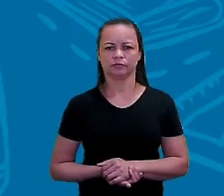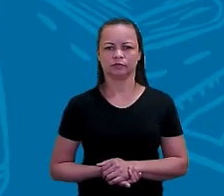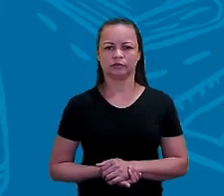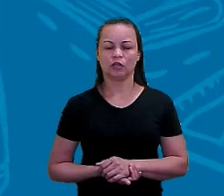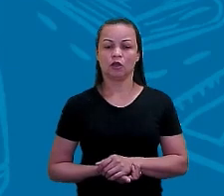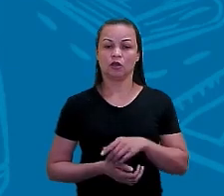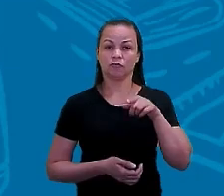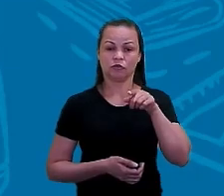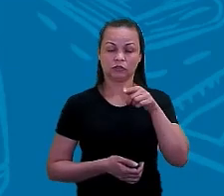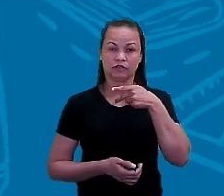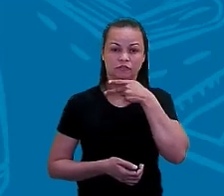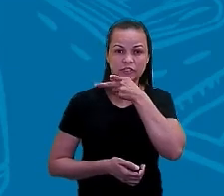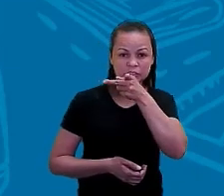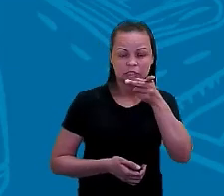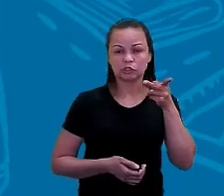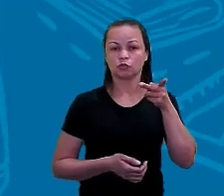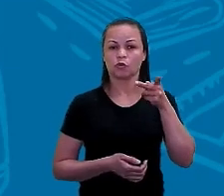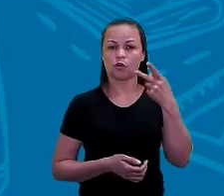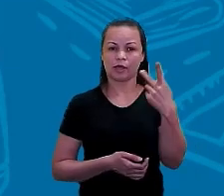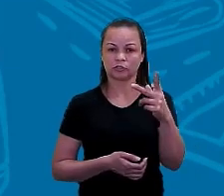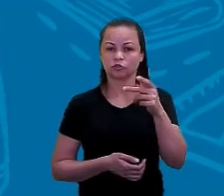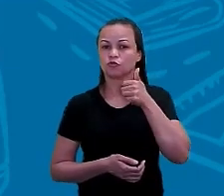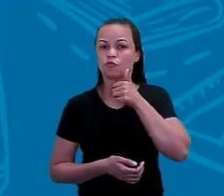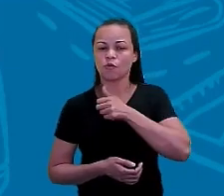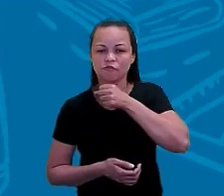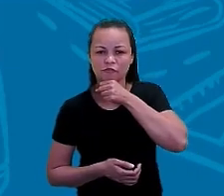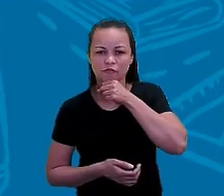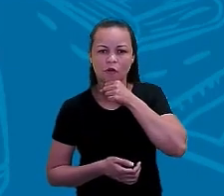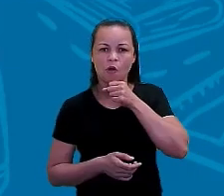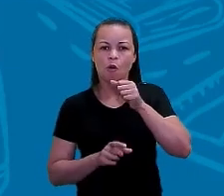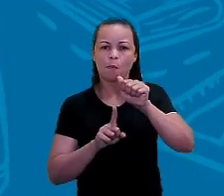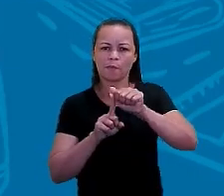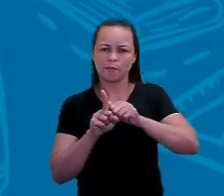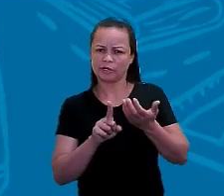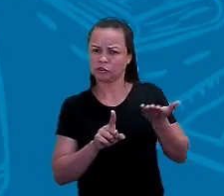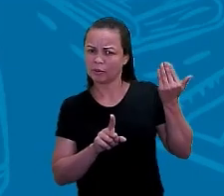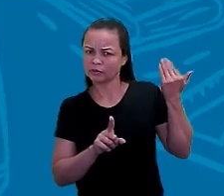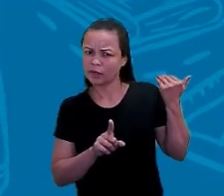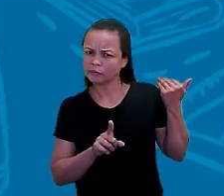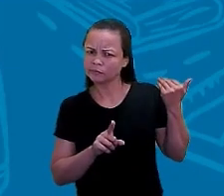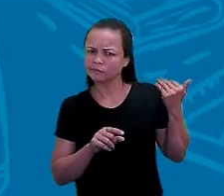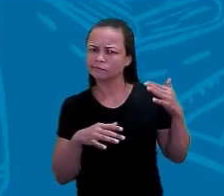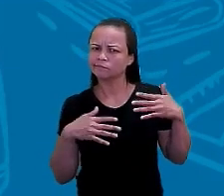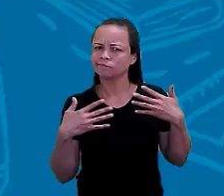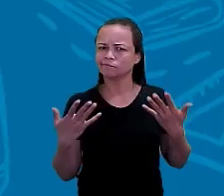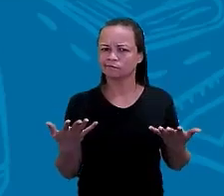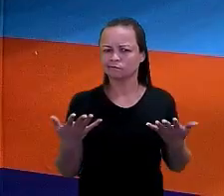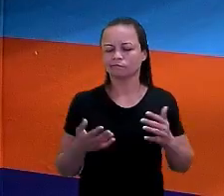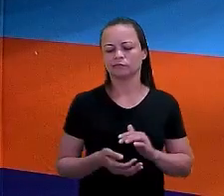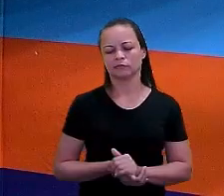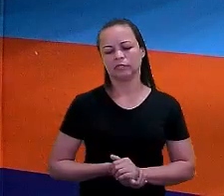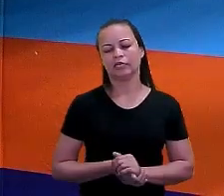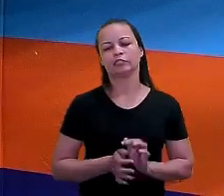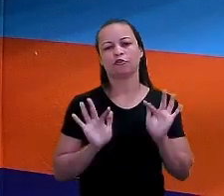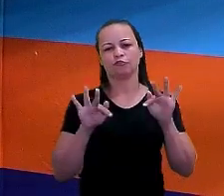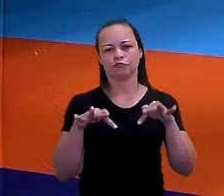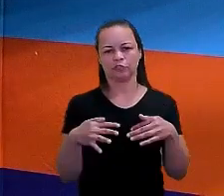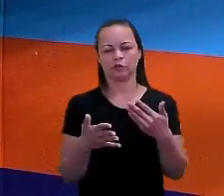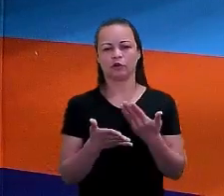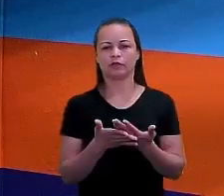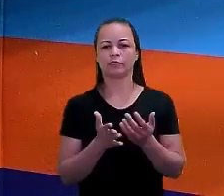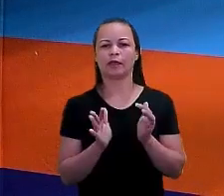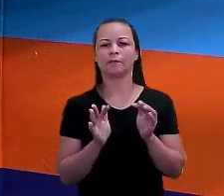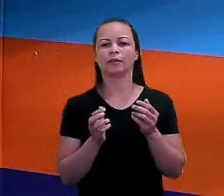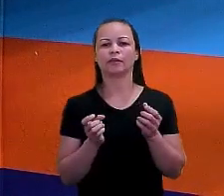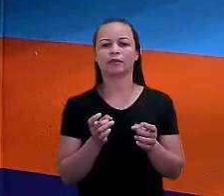Você visitou a sua avó o mês passado? Yes, I did. Or no, I didn't? Então, gente, por hoje é só. A gente vai ficando